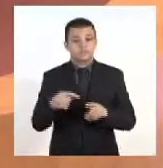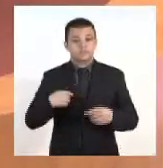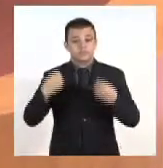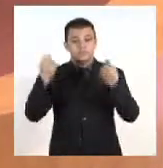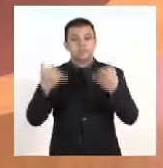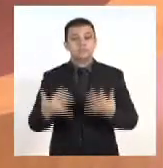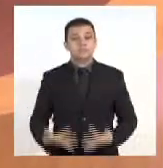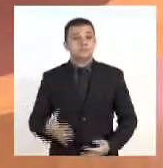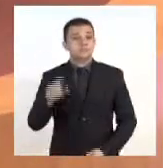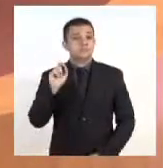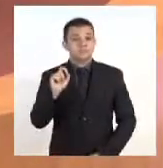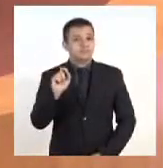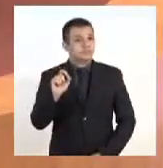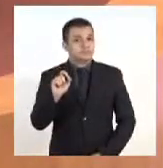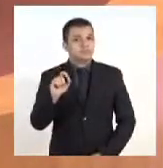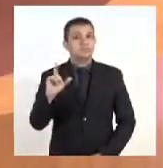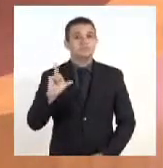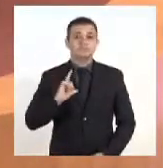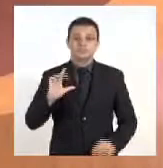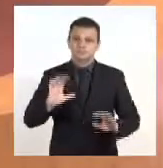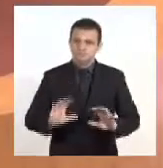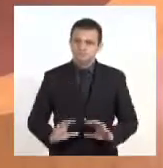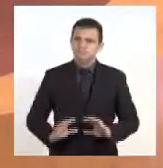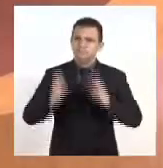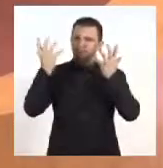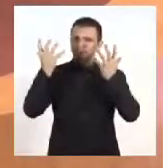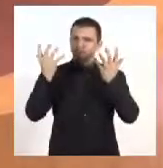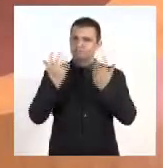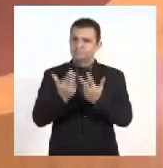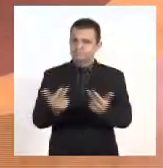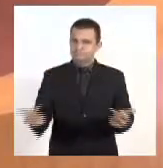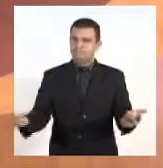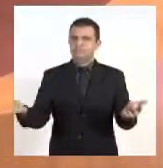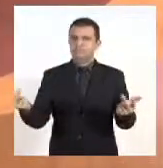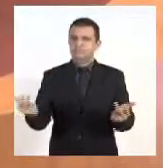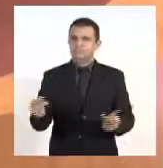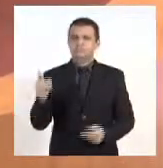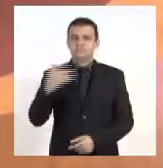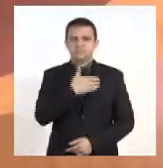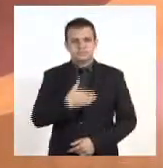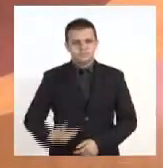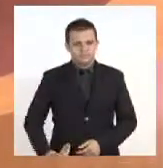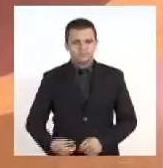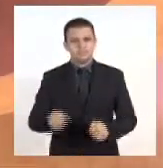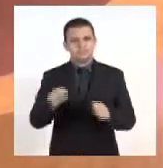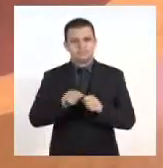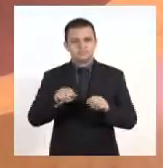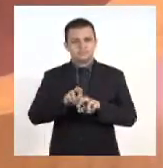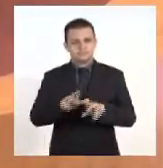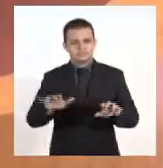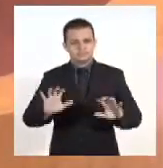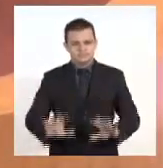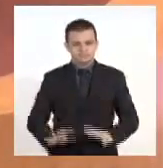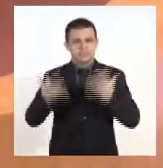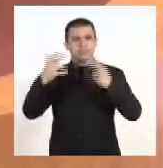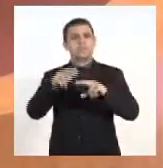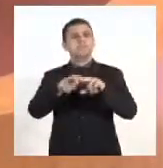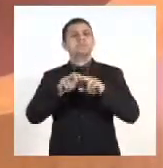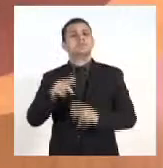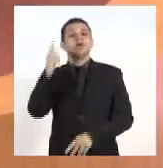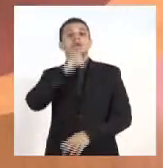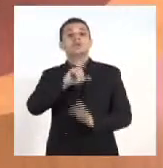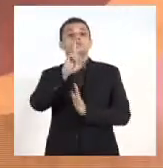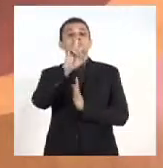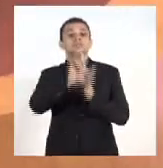parte das comemorações, deputada Edilásio, do governo por ter ganho esse direito de resposta contra o Estado